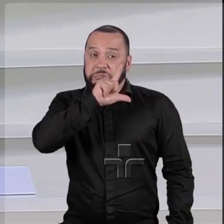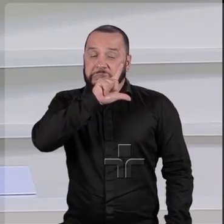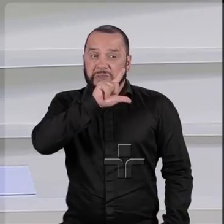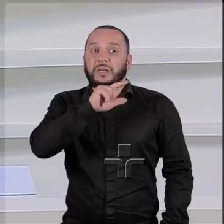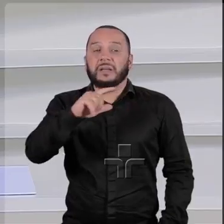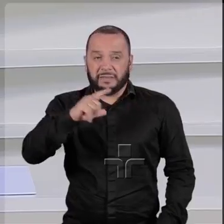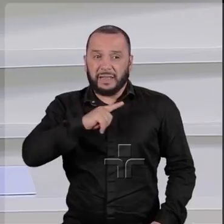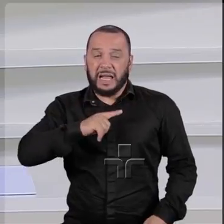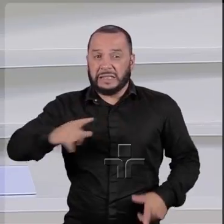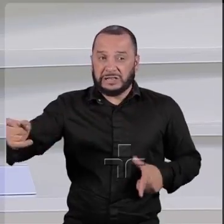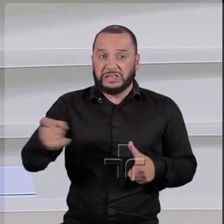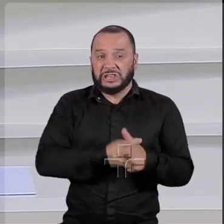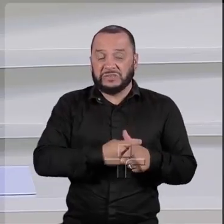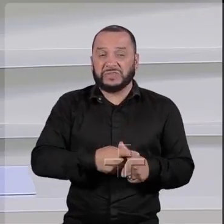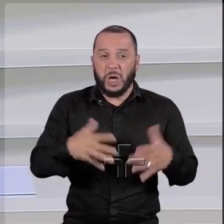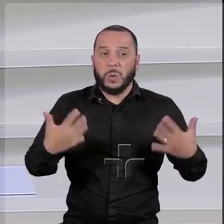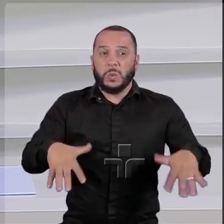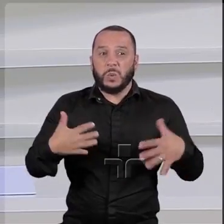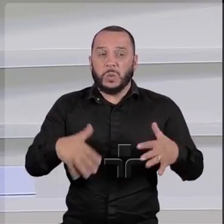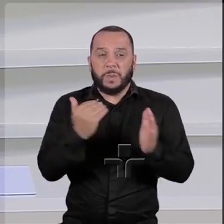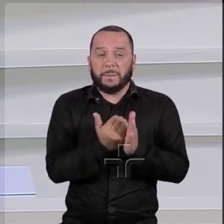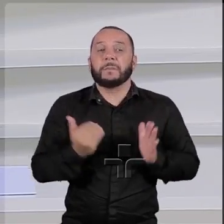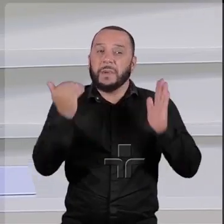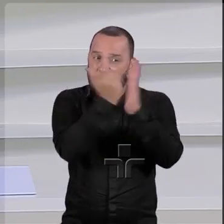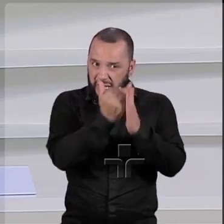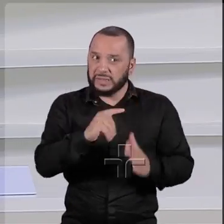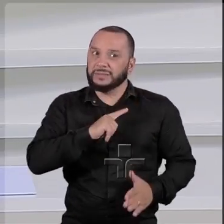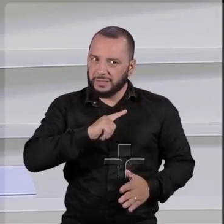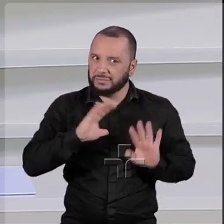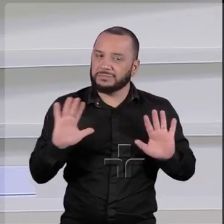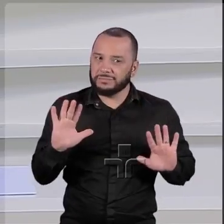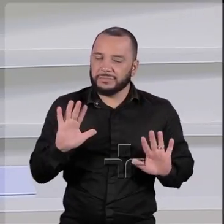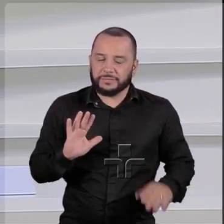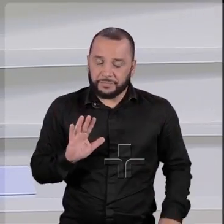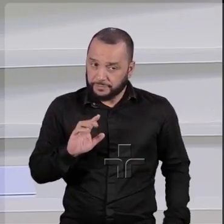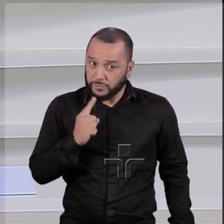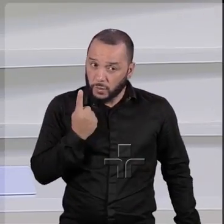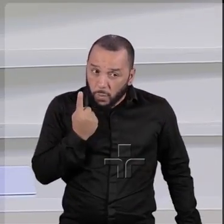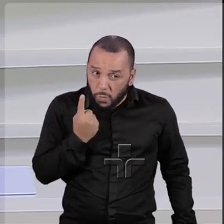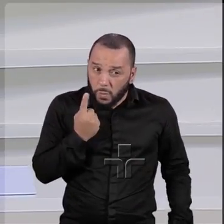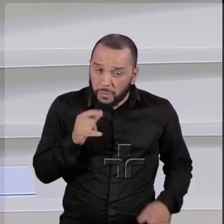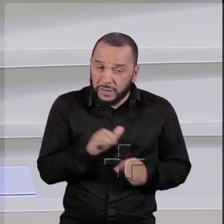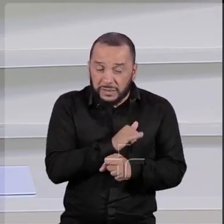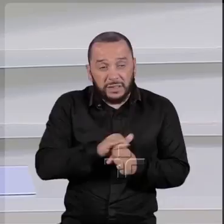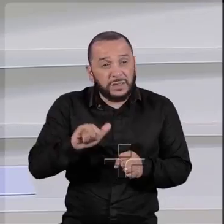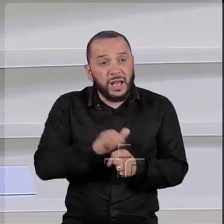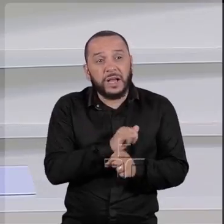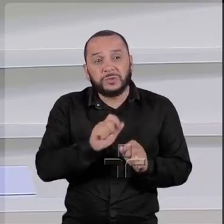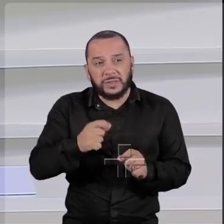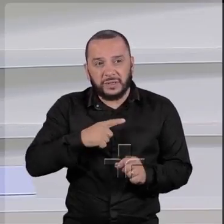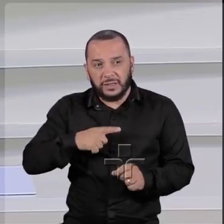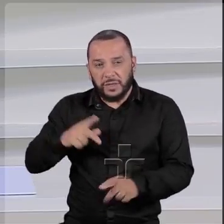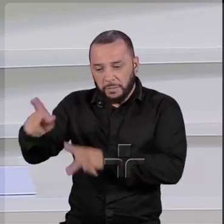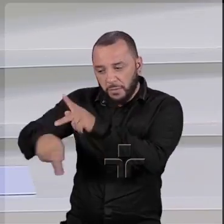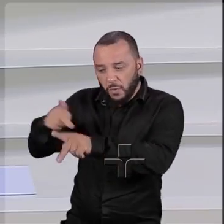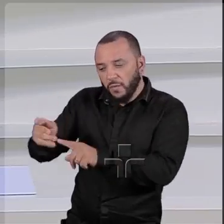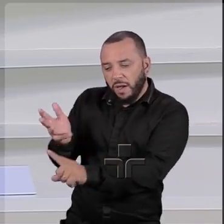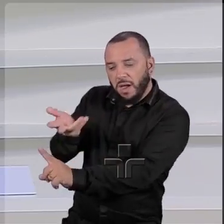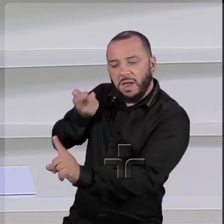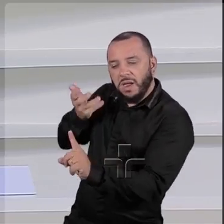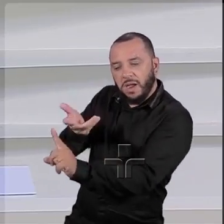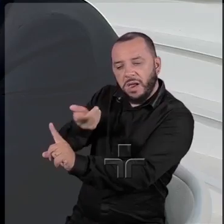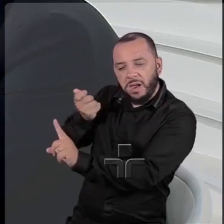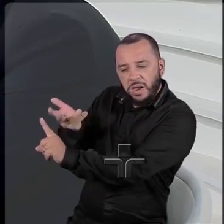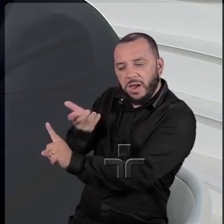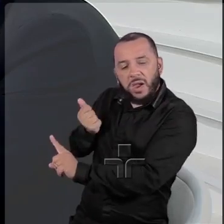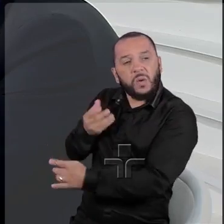maior. Né? Não seria uma estratégia até de convencimento da população